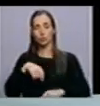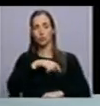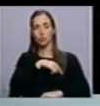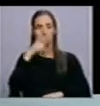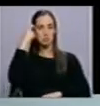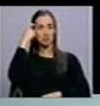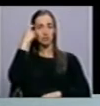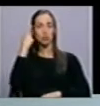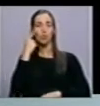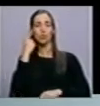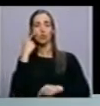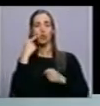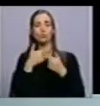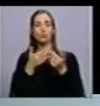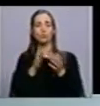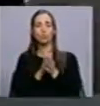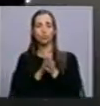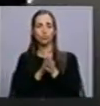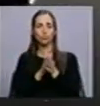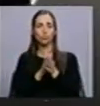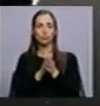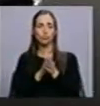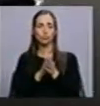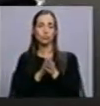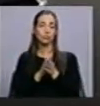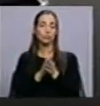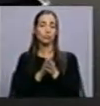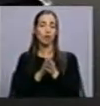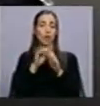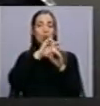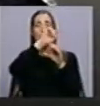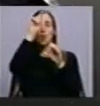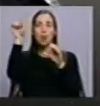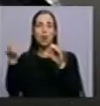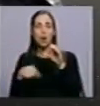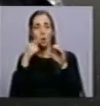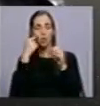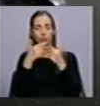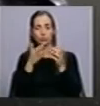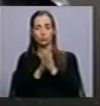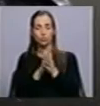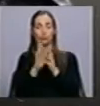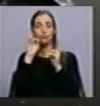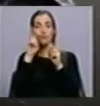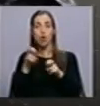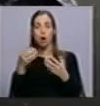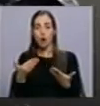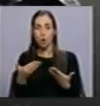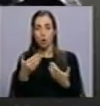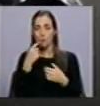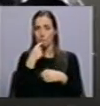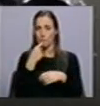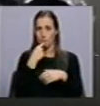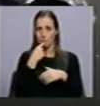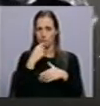já conhecíamos todos os grandes asteroides que habitam a cintura de asteroides. E, portanto, encontrar neste momento um meteorito que não tem